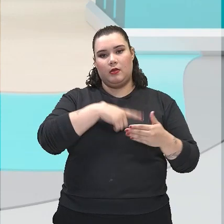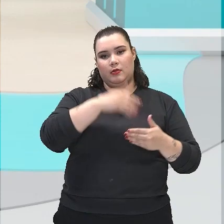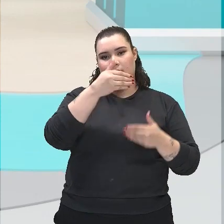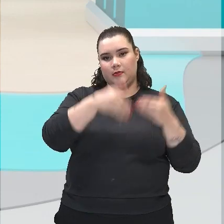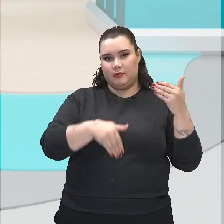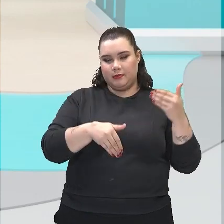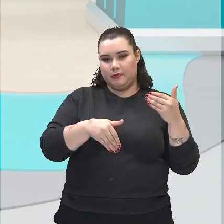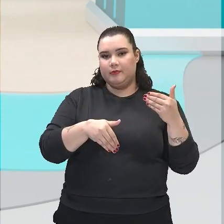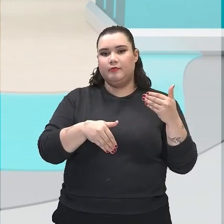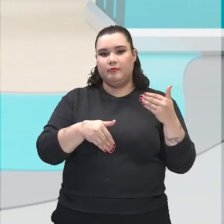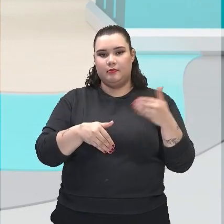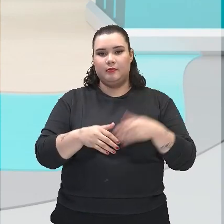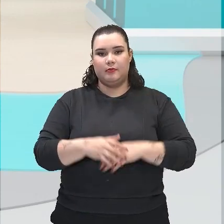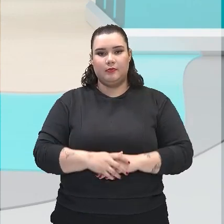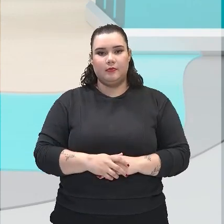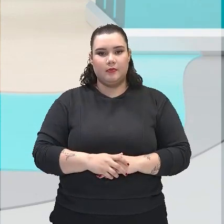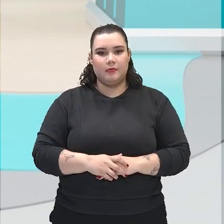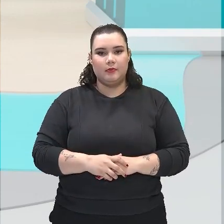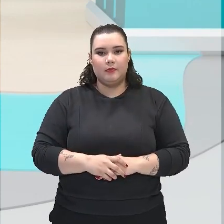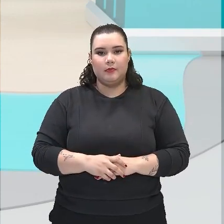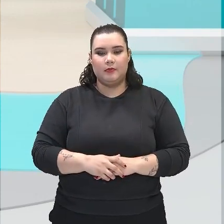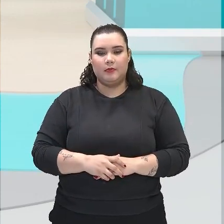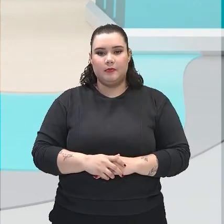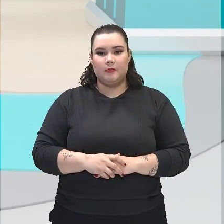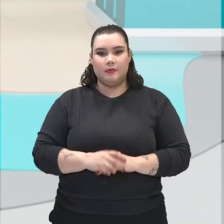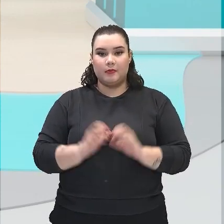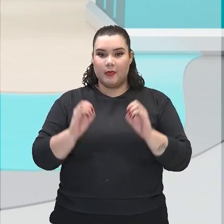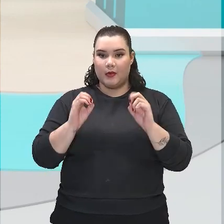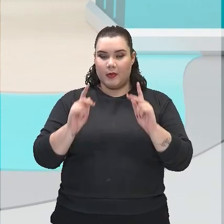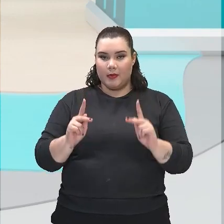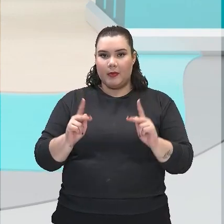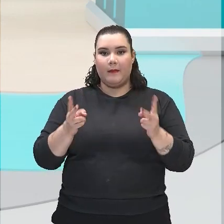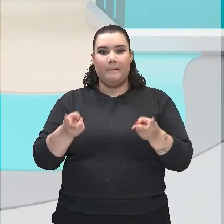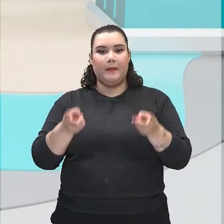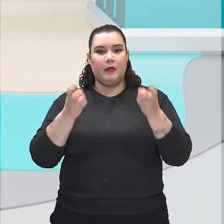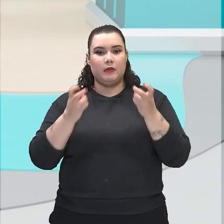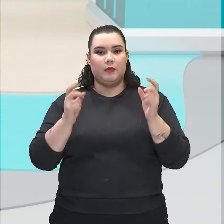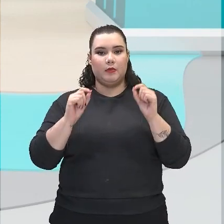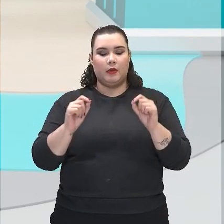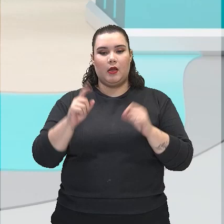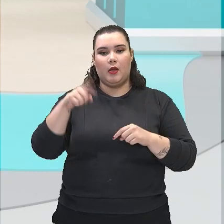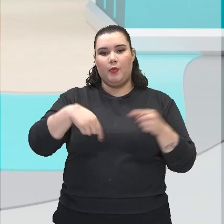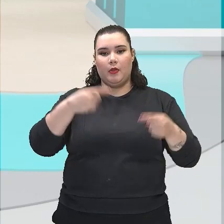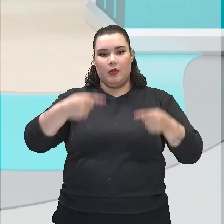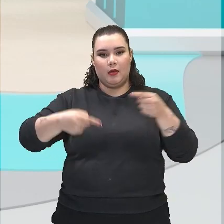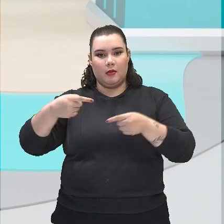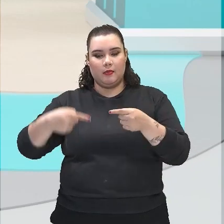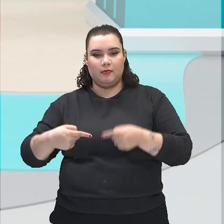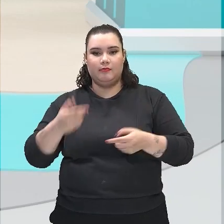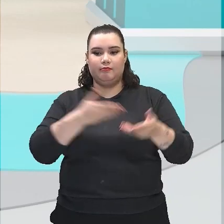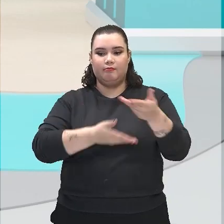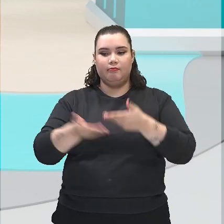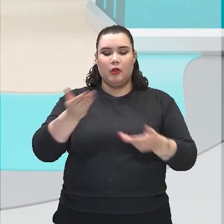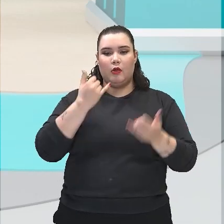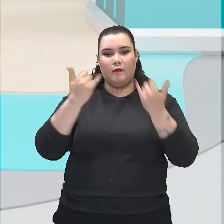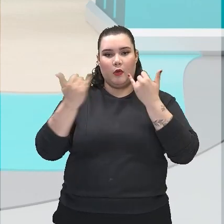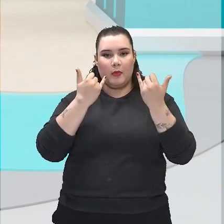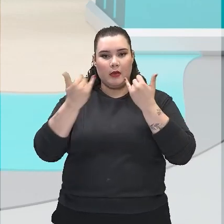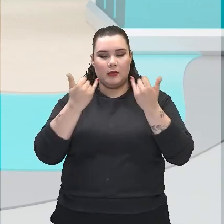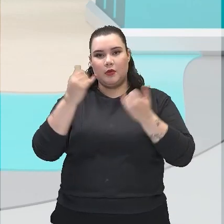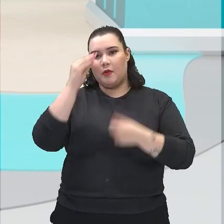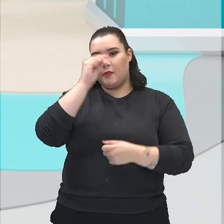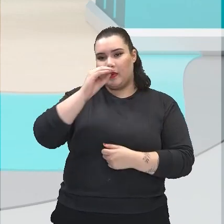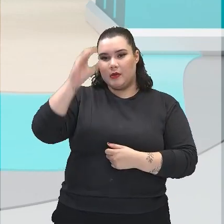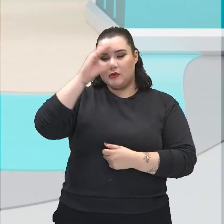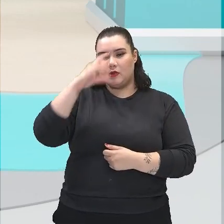o ponto de vista dele está certo? Então perceba que esse é o debate, é a troca de ideias, podemos